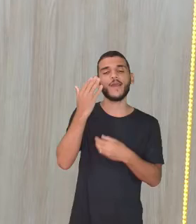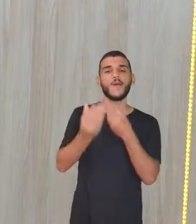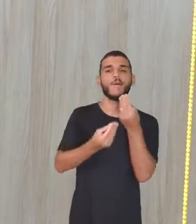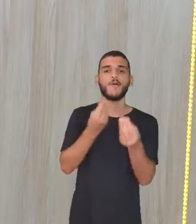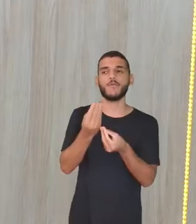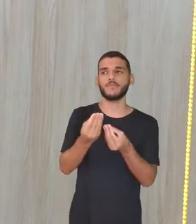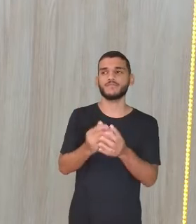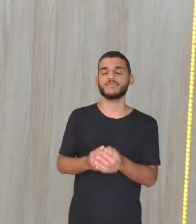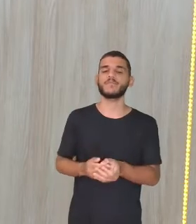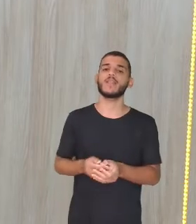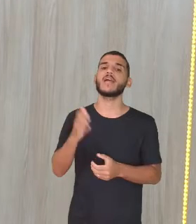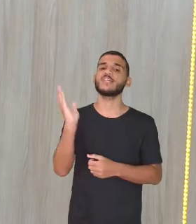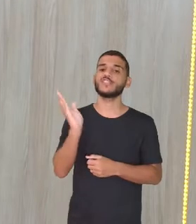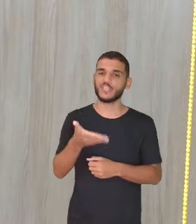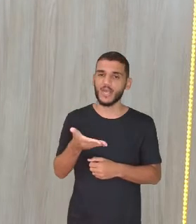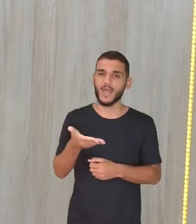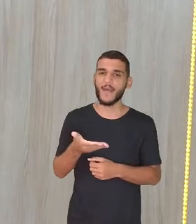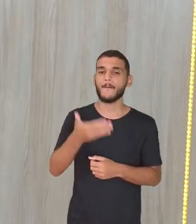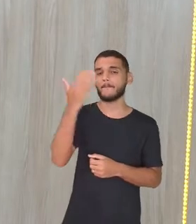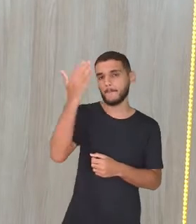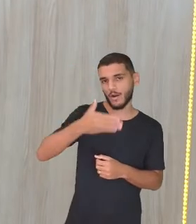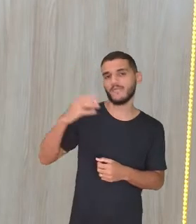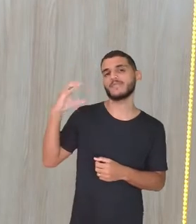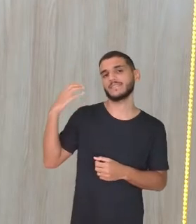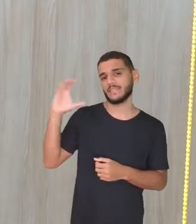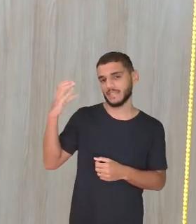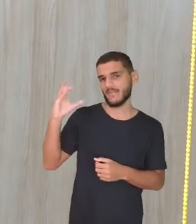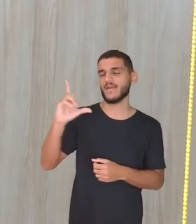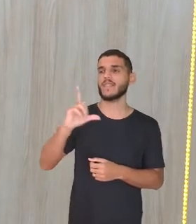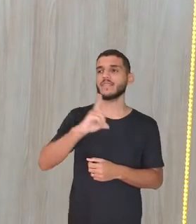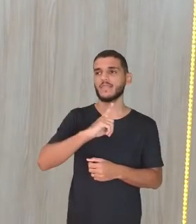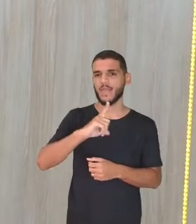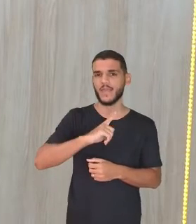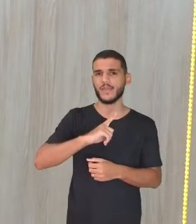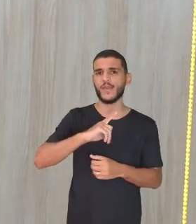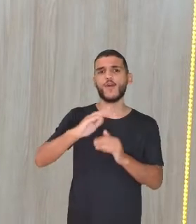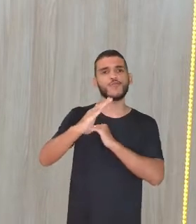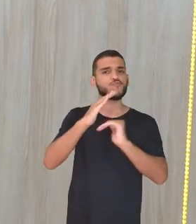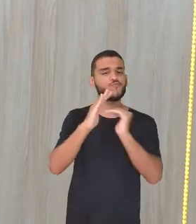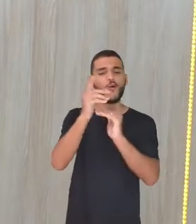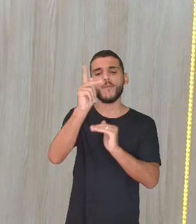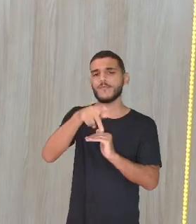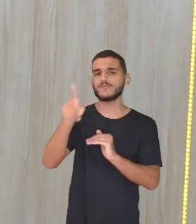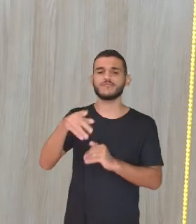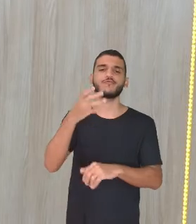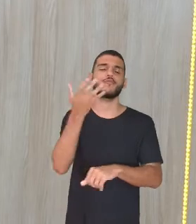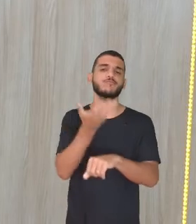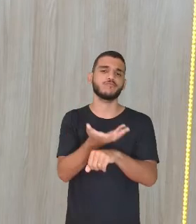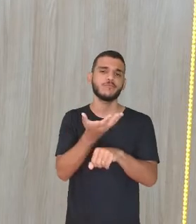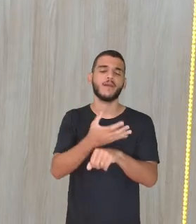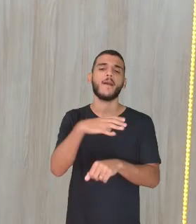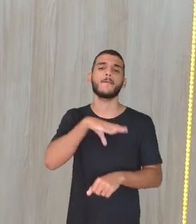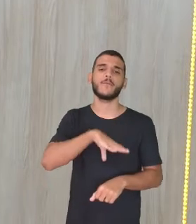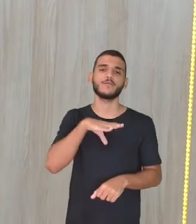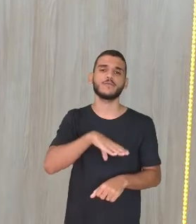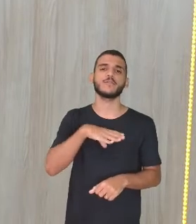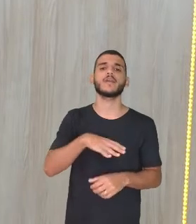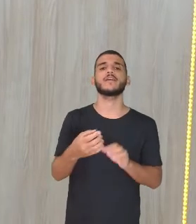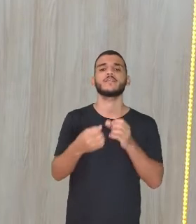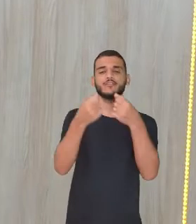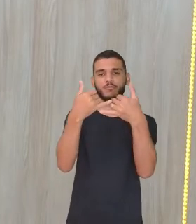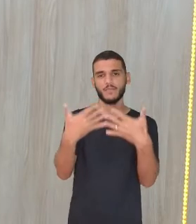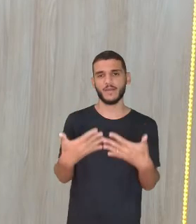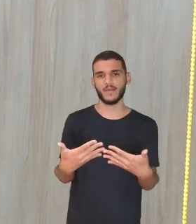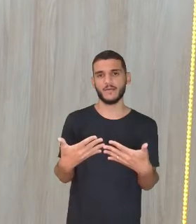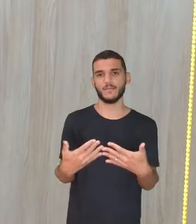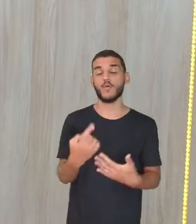é comprovado cientificamente, a gente já vem falando, e todas as professoras de português de vocês falam isso, de que um mesmo gênero a